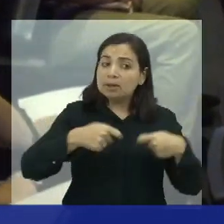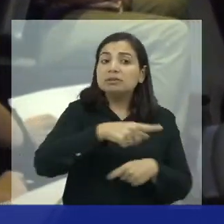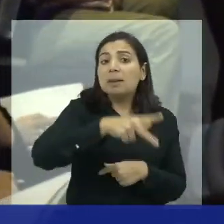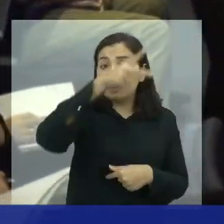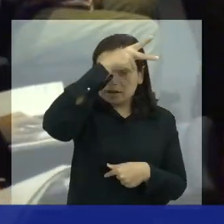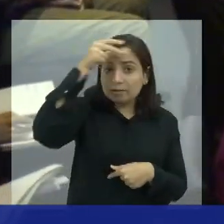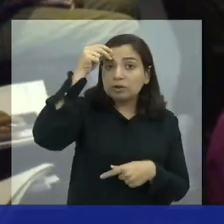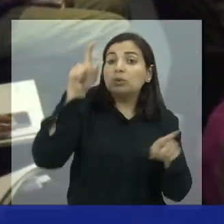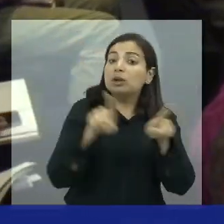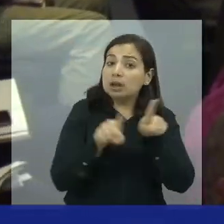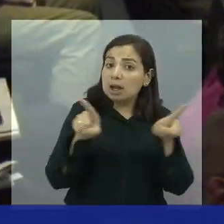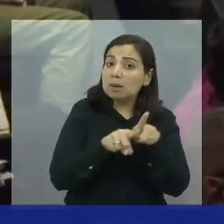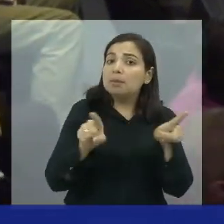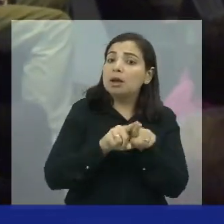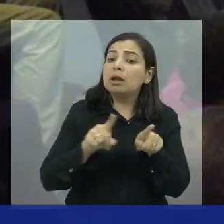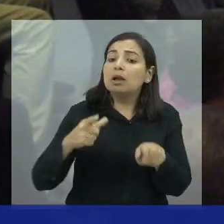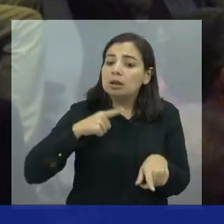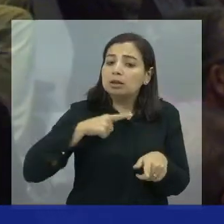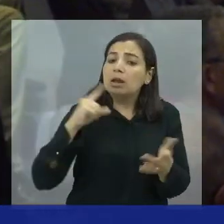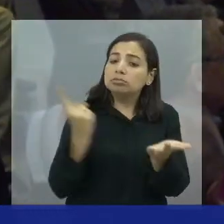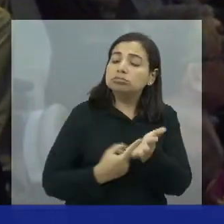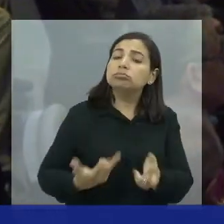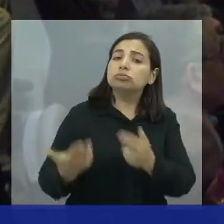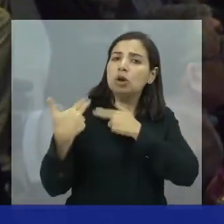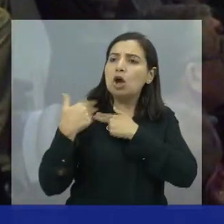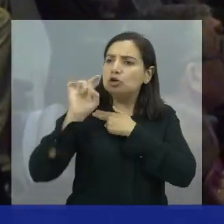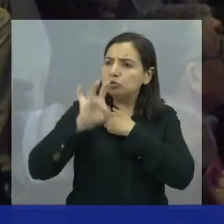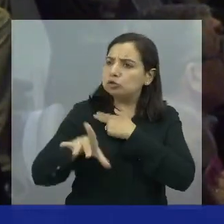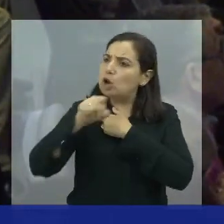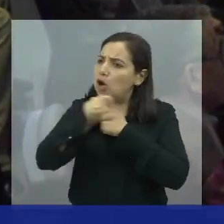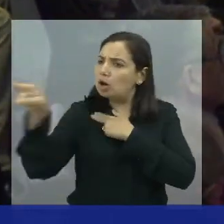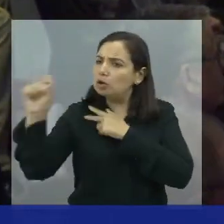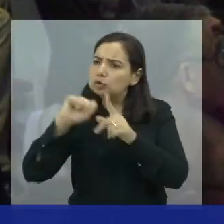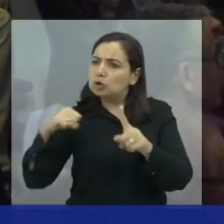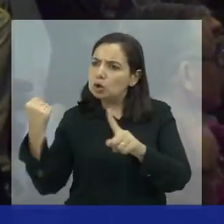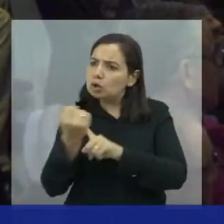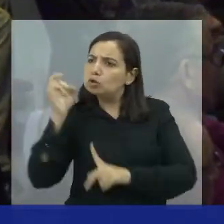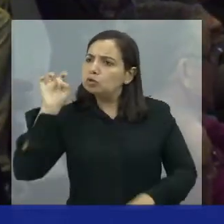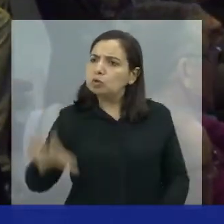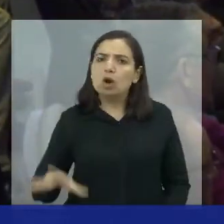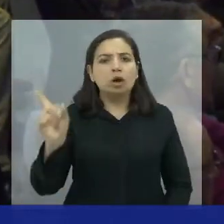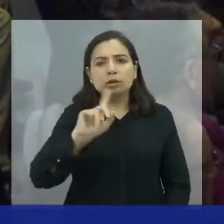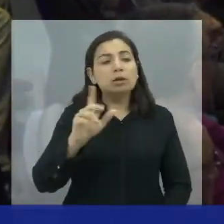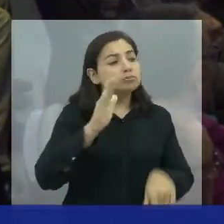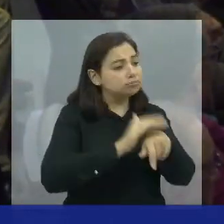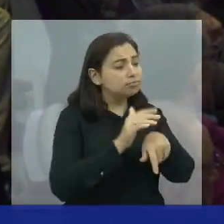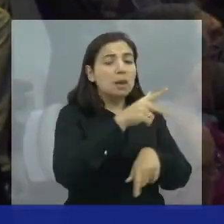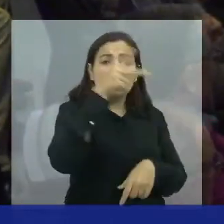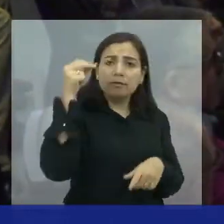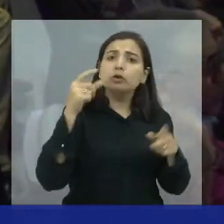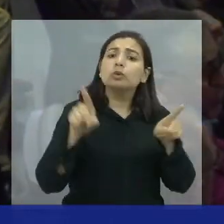da administração em fazer isso. Não é só a sociedade. Muito obrigada.